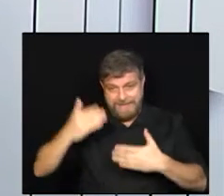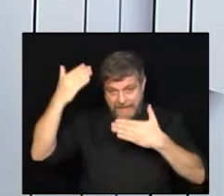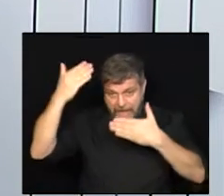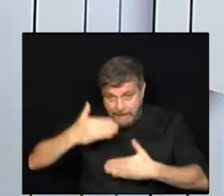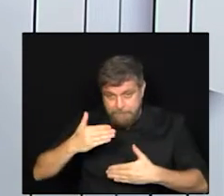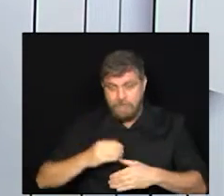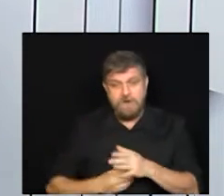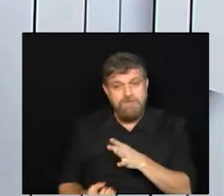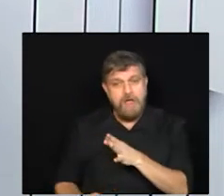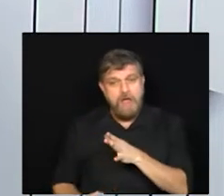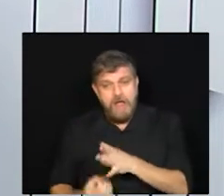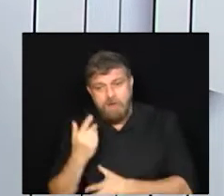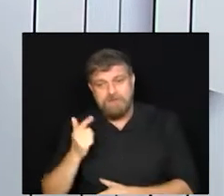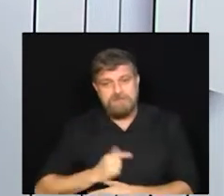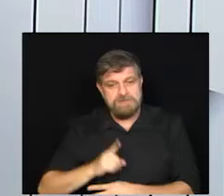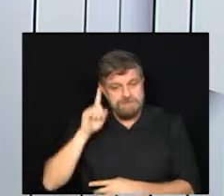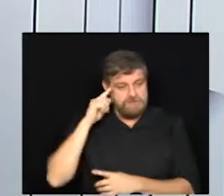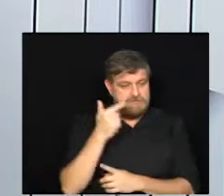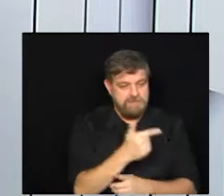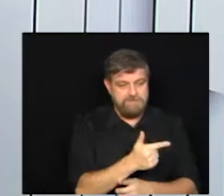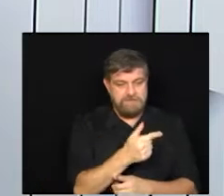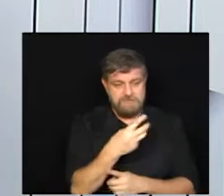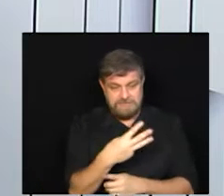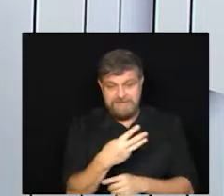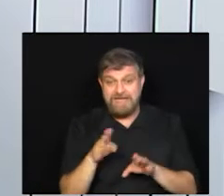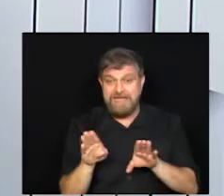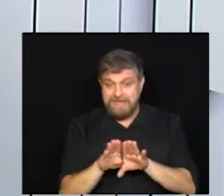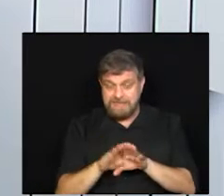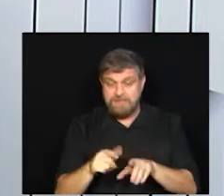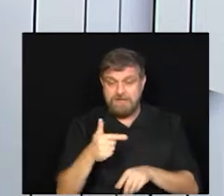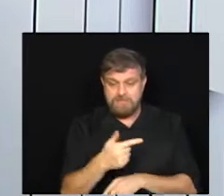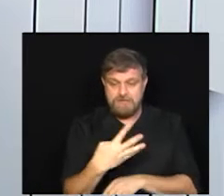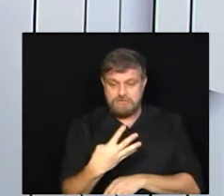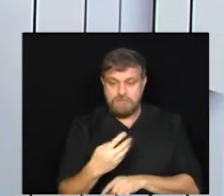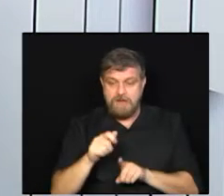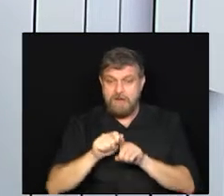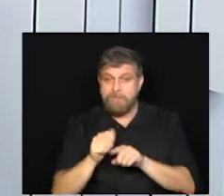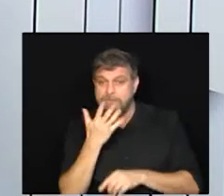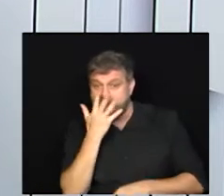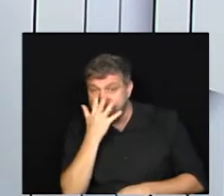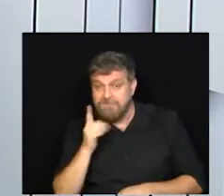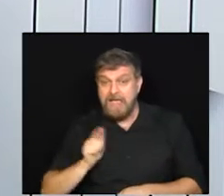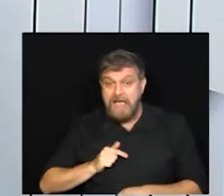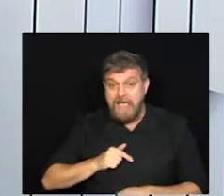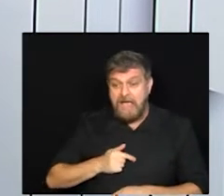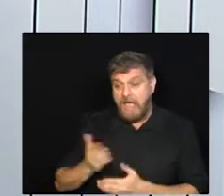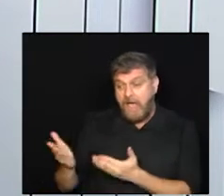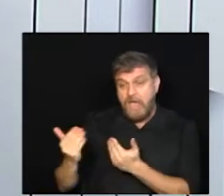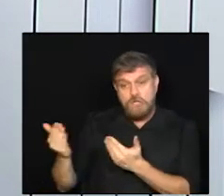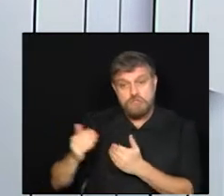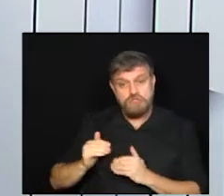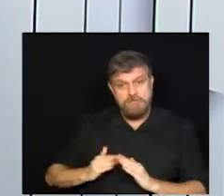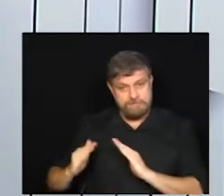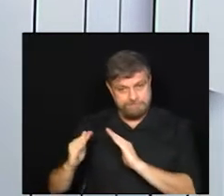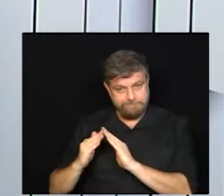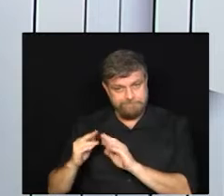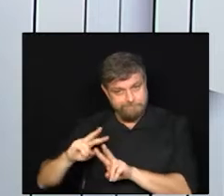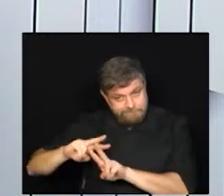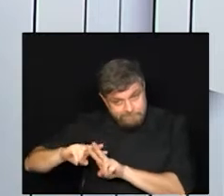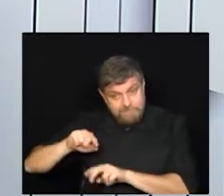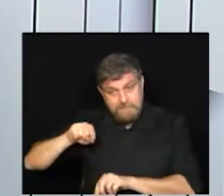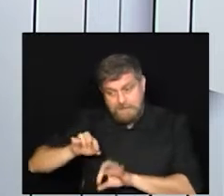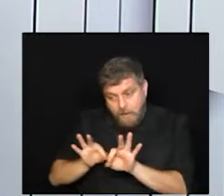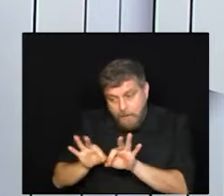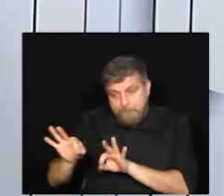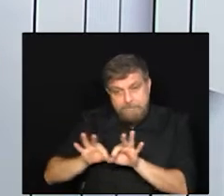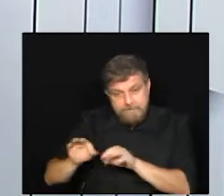acontece nos dias 23 e 24, agora de fevereiro. E jovens da Fundação Casa se preparam para a